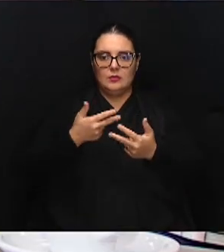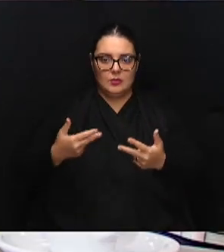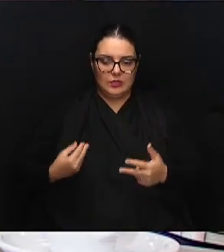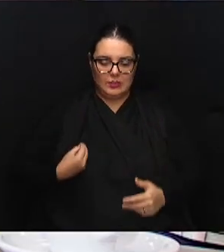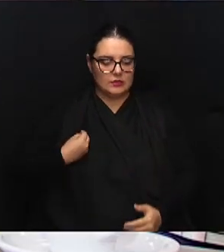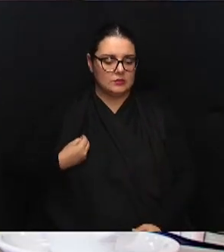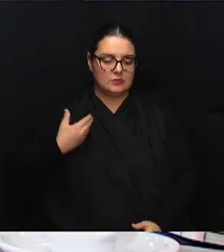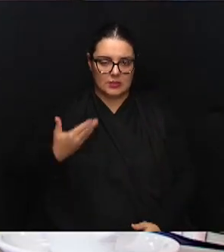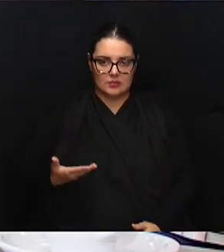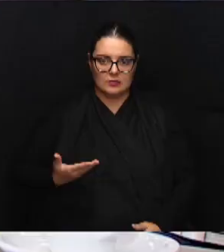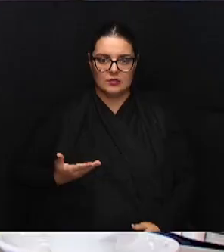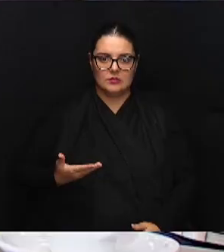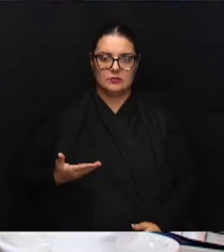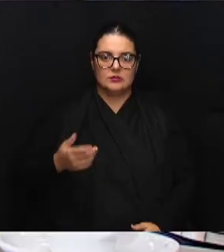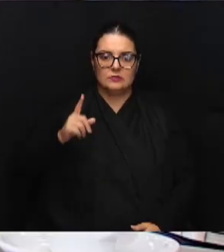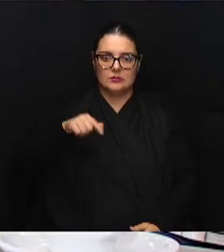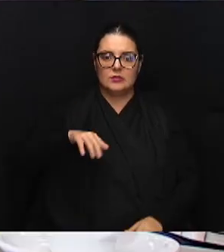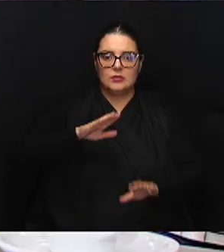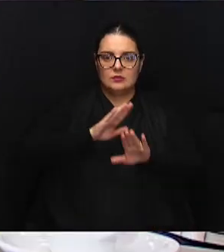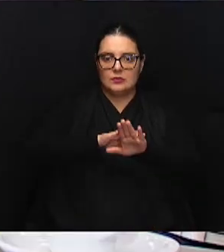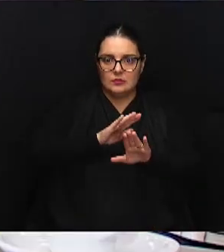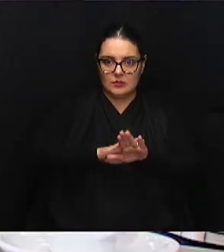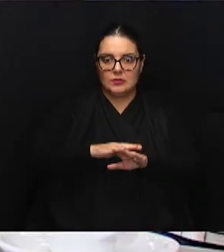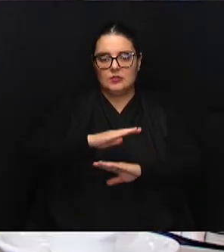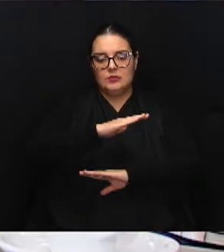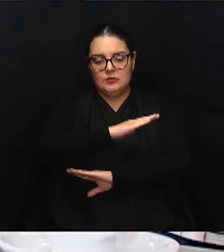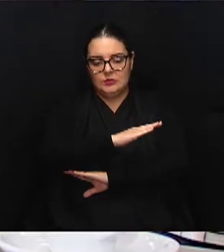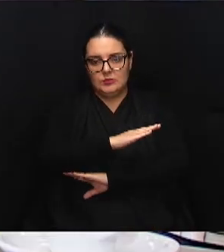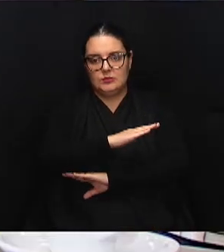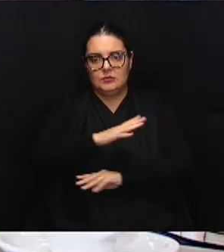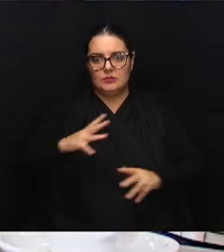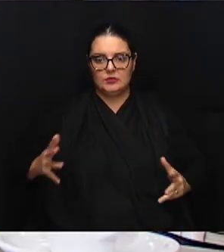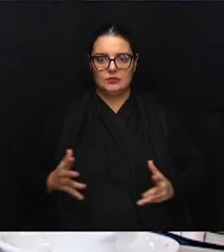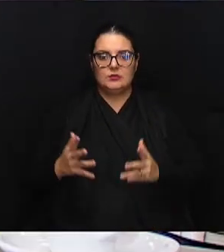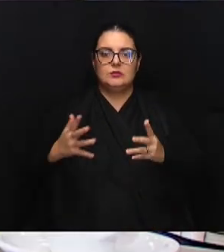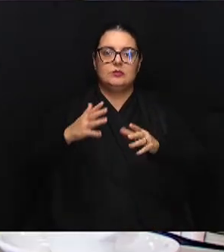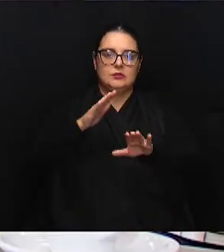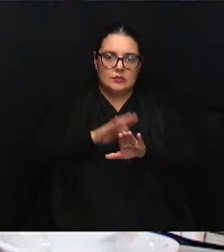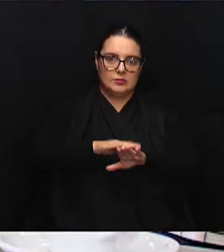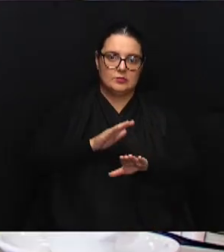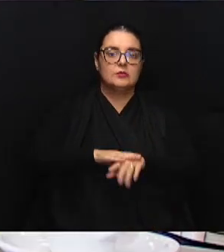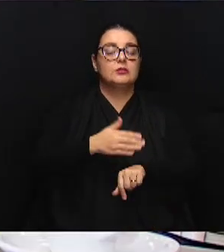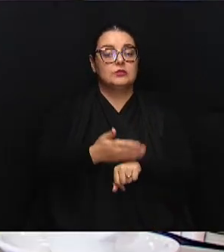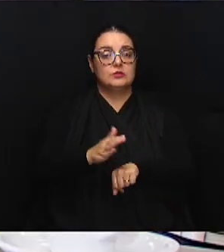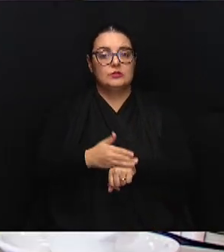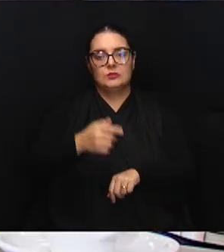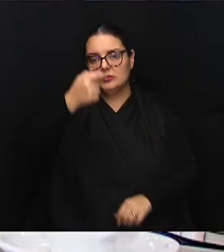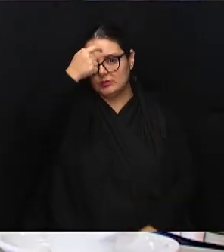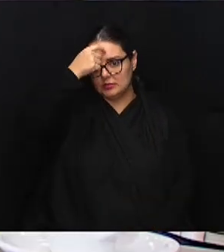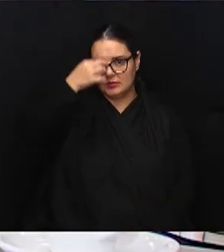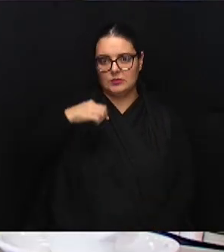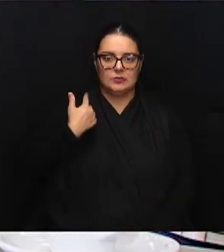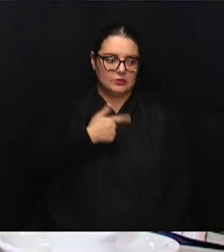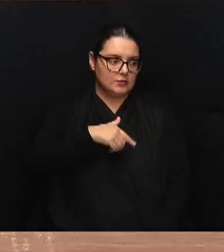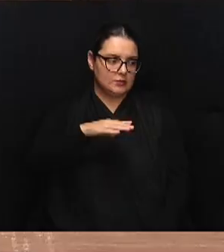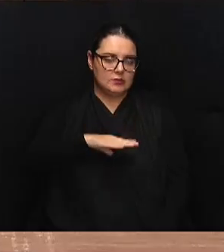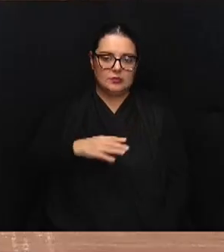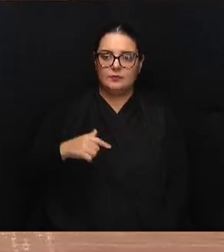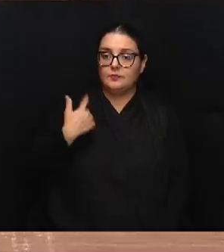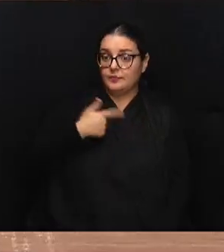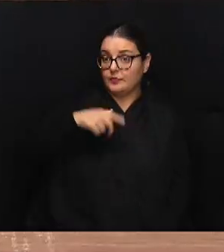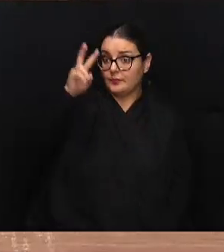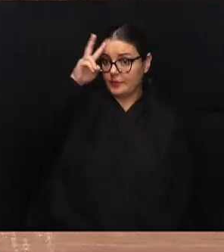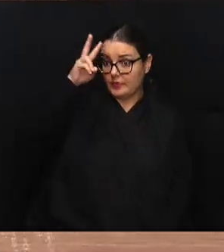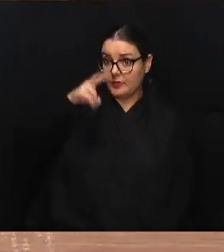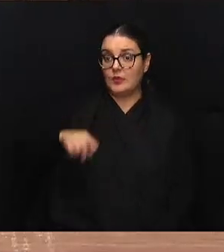vida, mas é uma ação da Câmara estimulando o exercício e a prática da cidadania na nossa cidade. A gente lembra